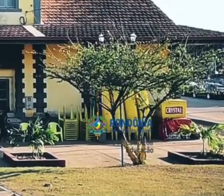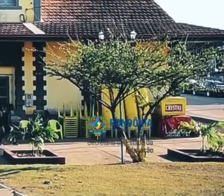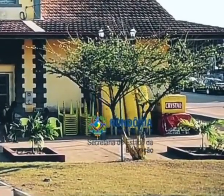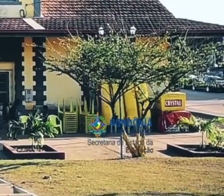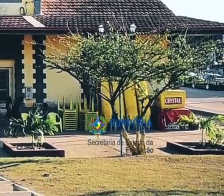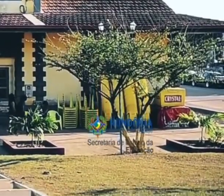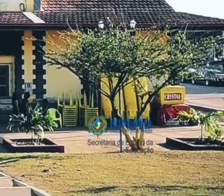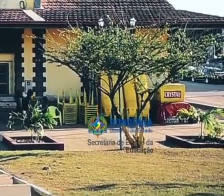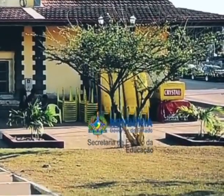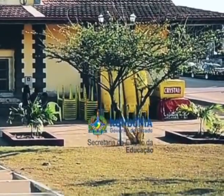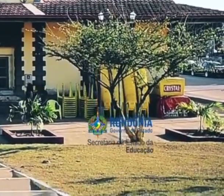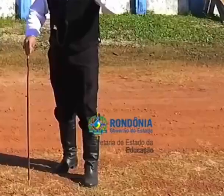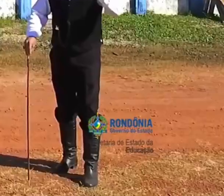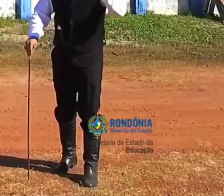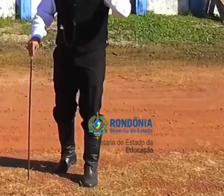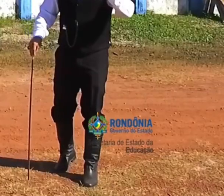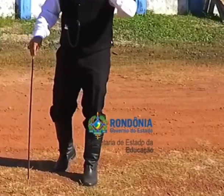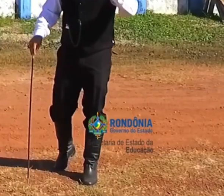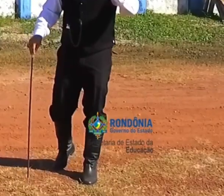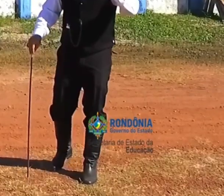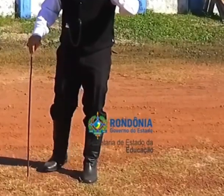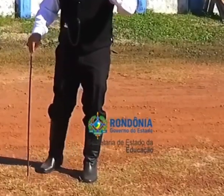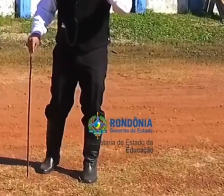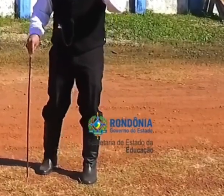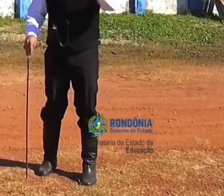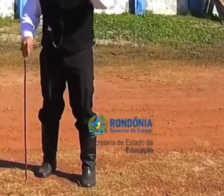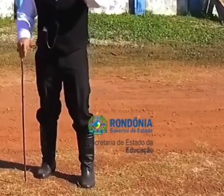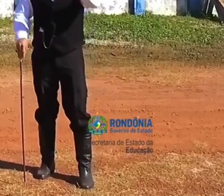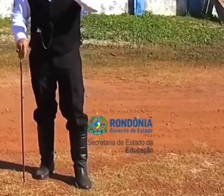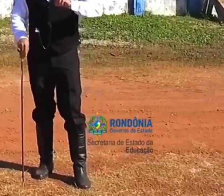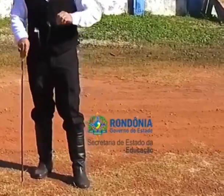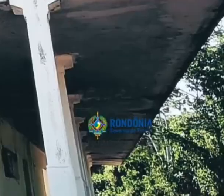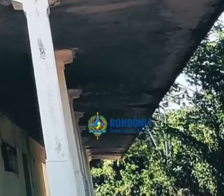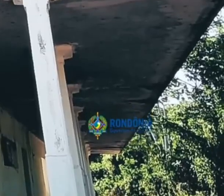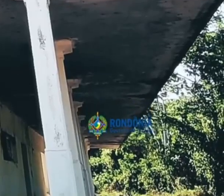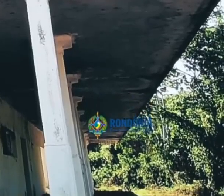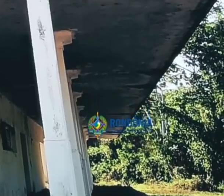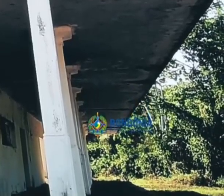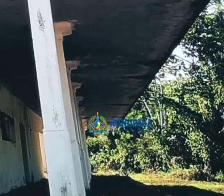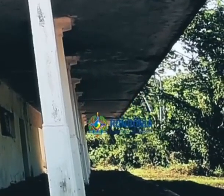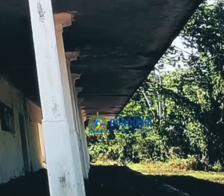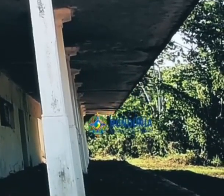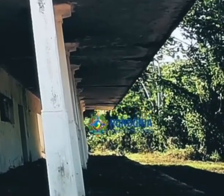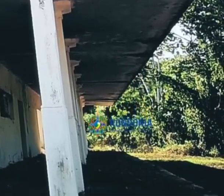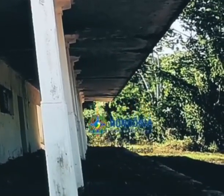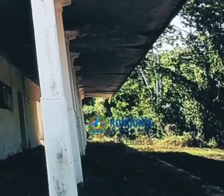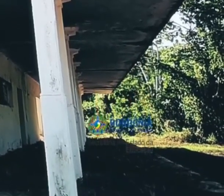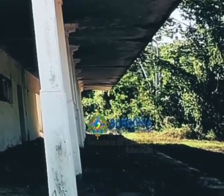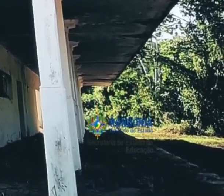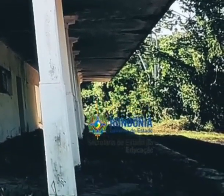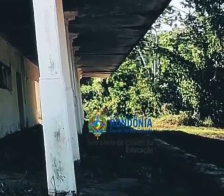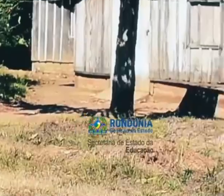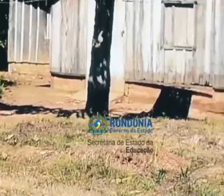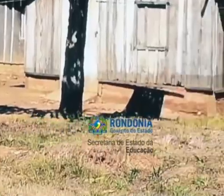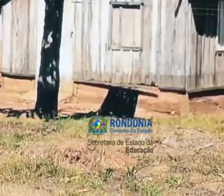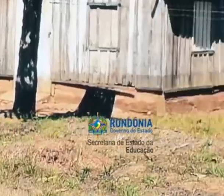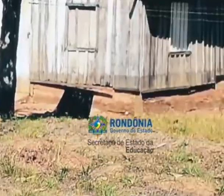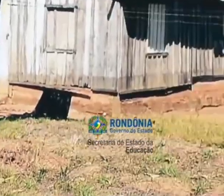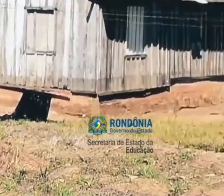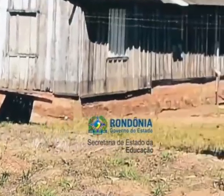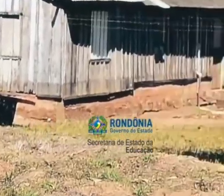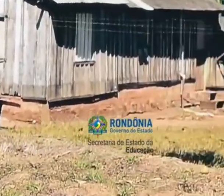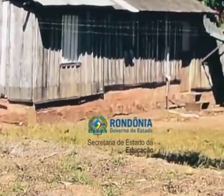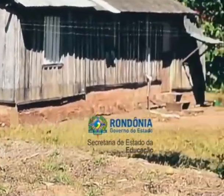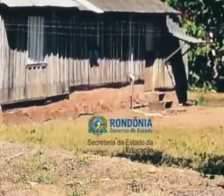sua construção nesse local. Vila Murtinho foi a estação mais importante da estrada de ferro